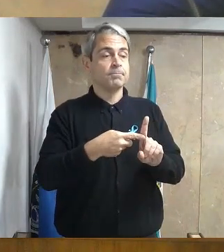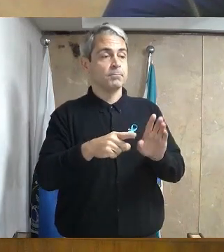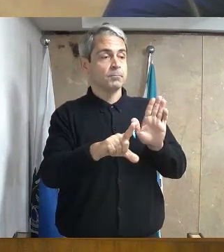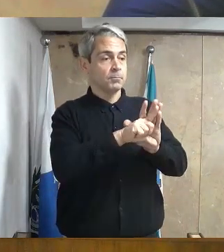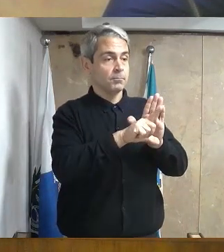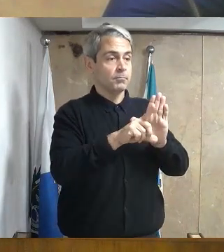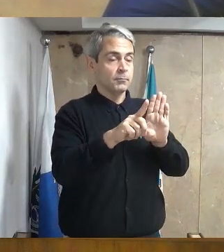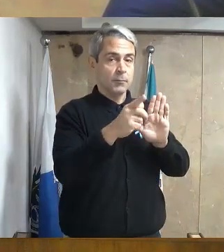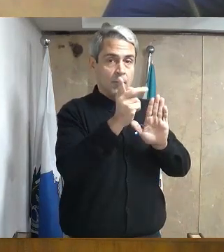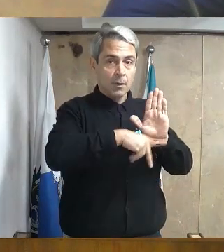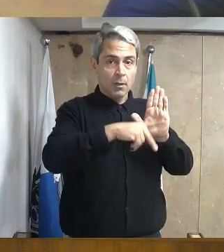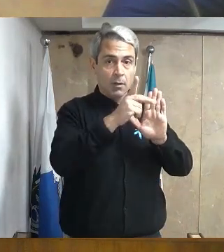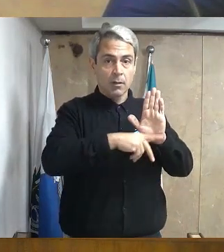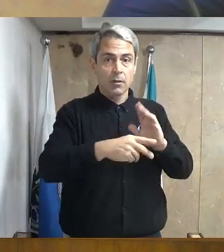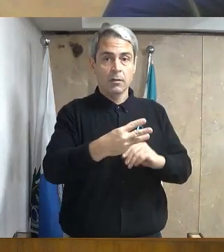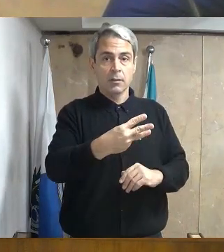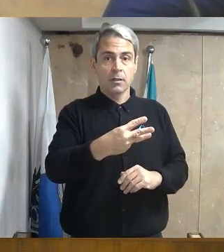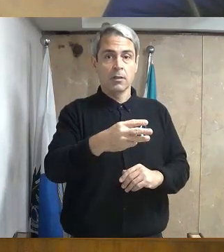decreto legislativo de número